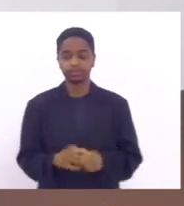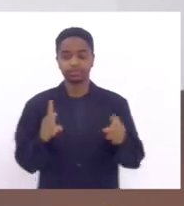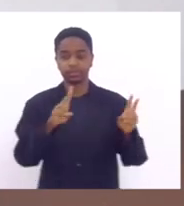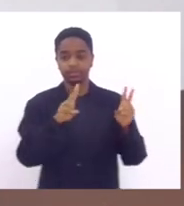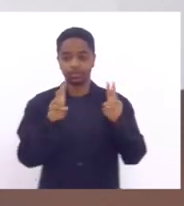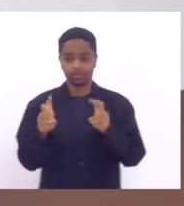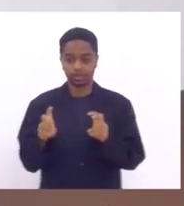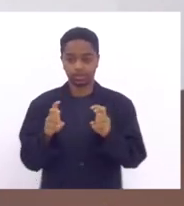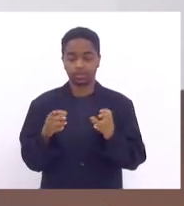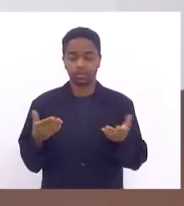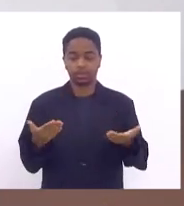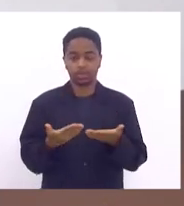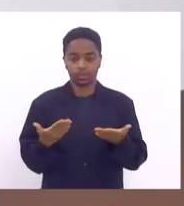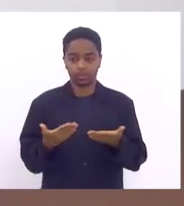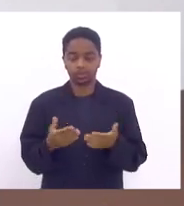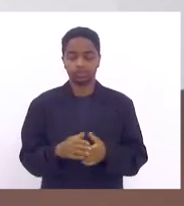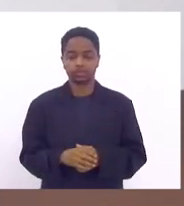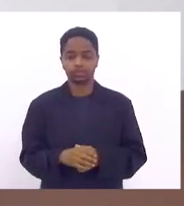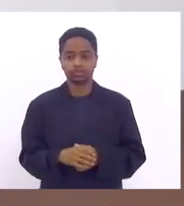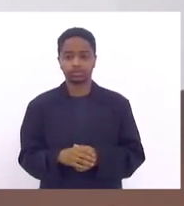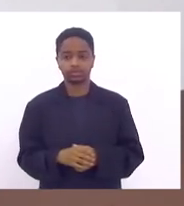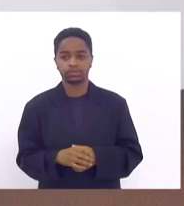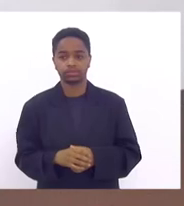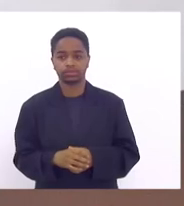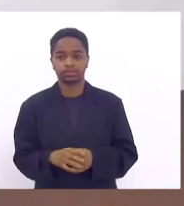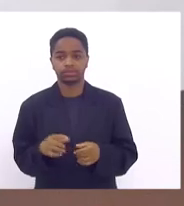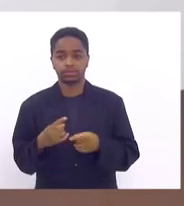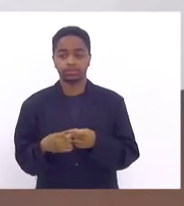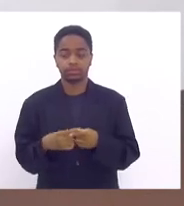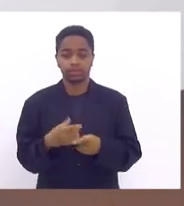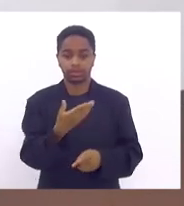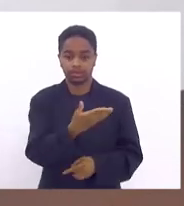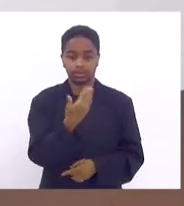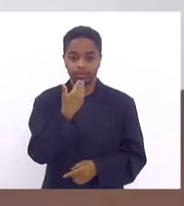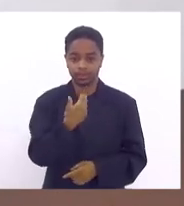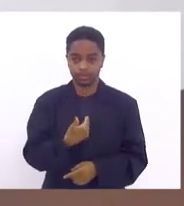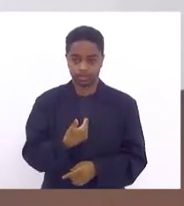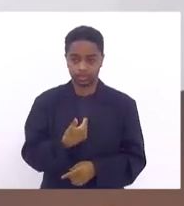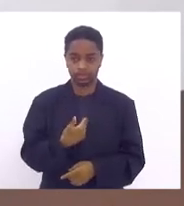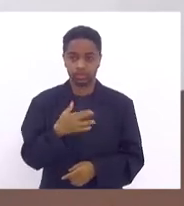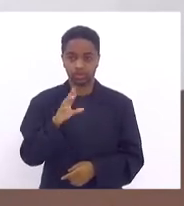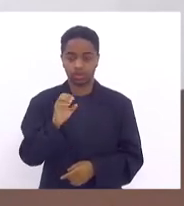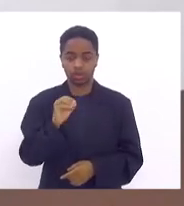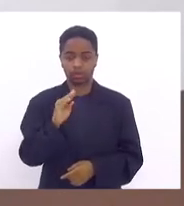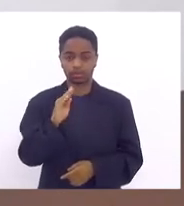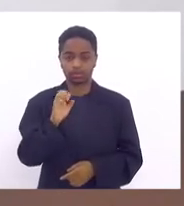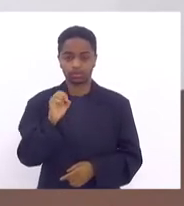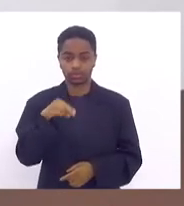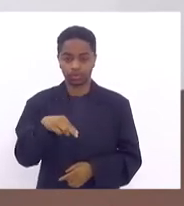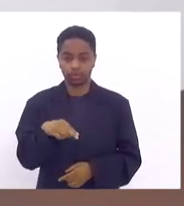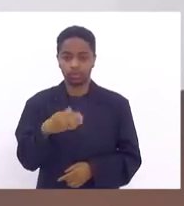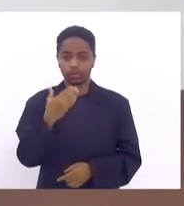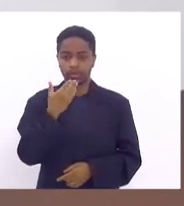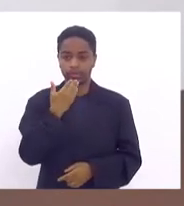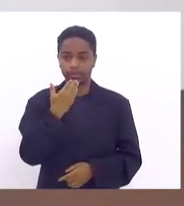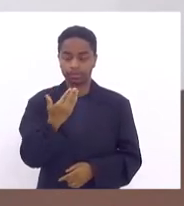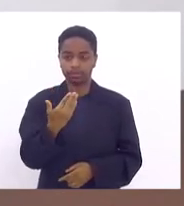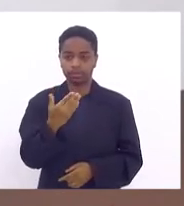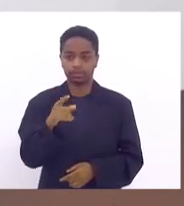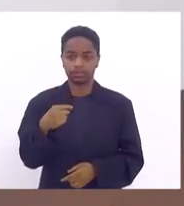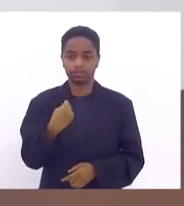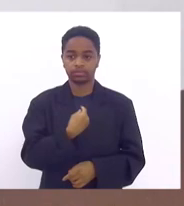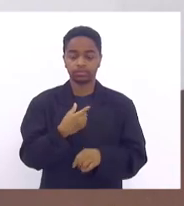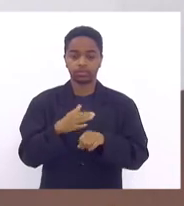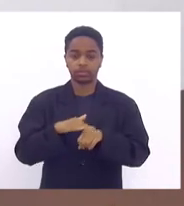da dessa mesa eh que o Dr Robson pediu né comine também com Dr Tomás que a gente eh